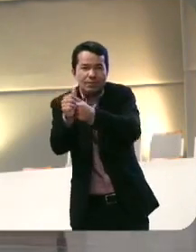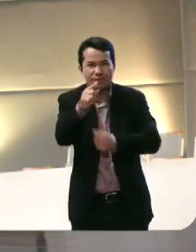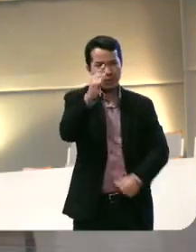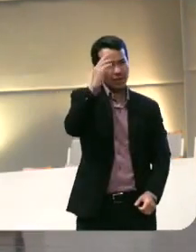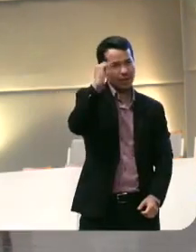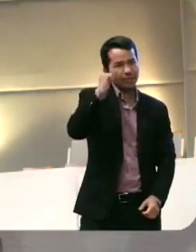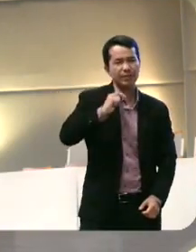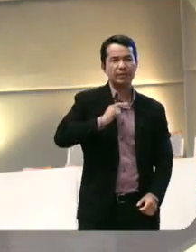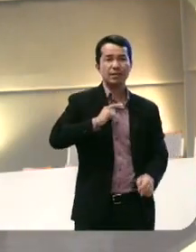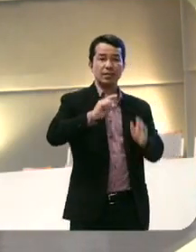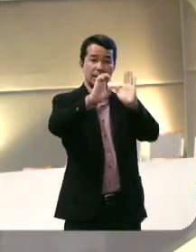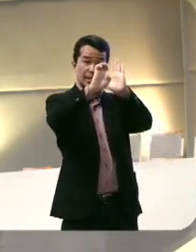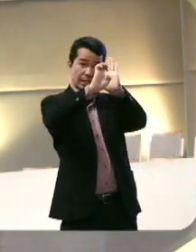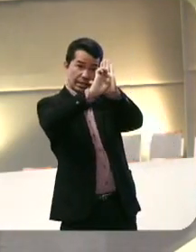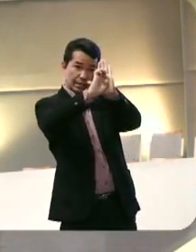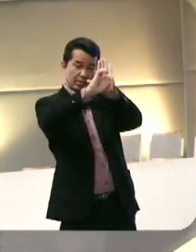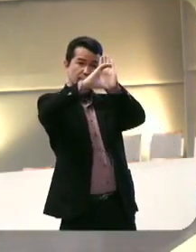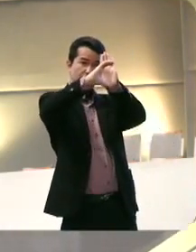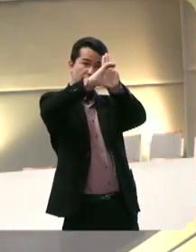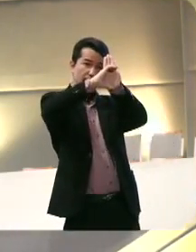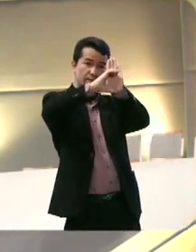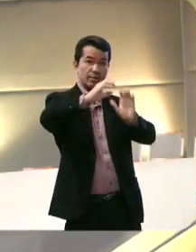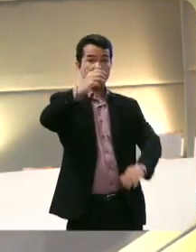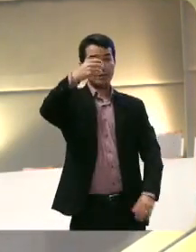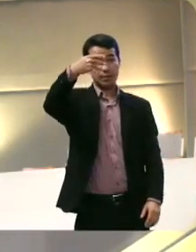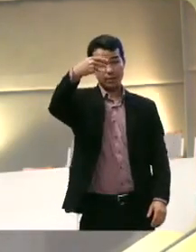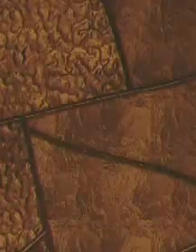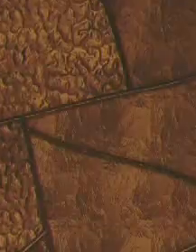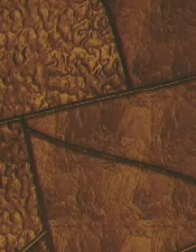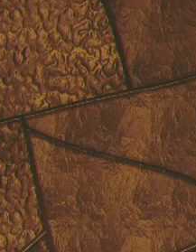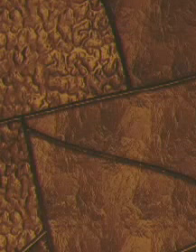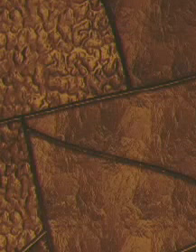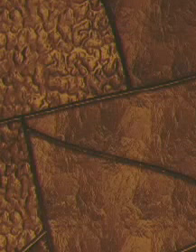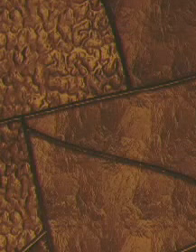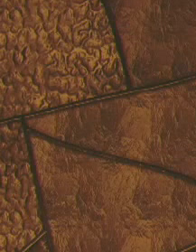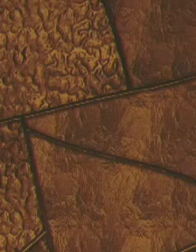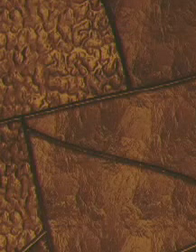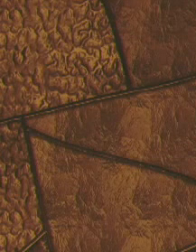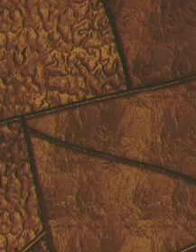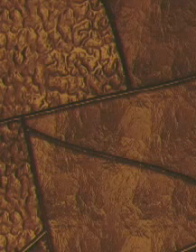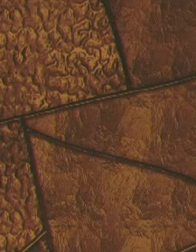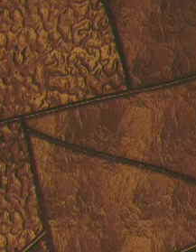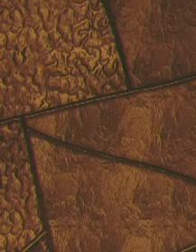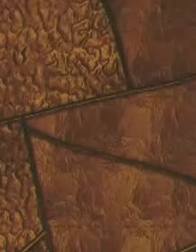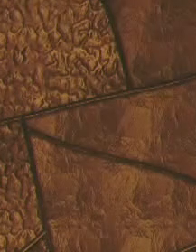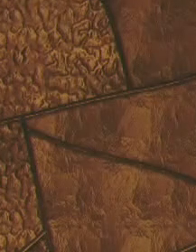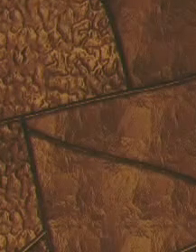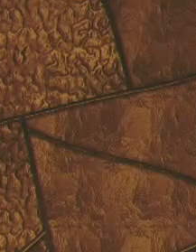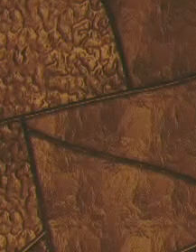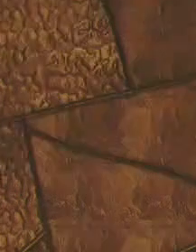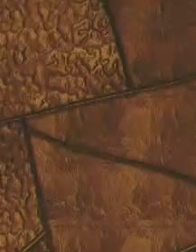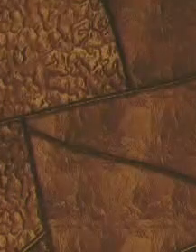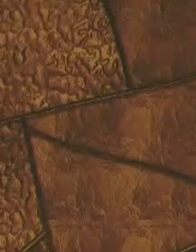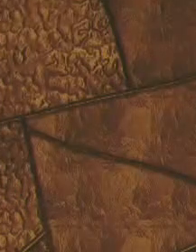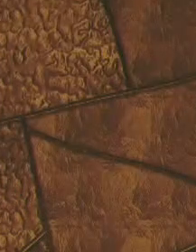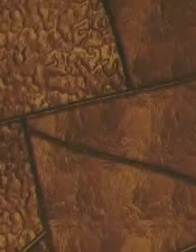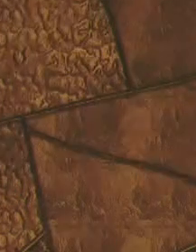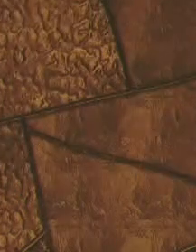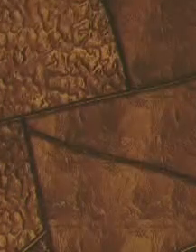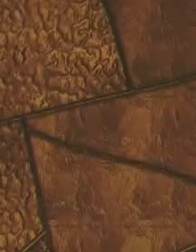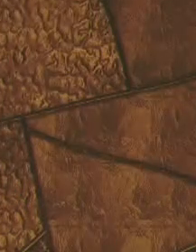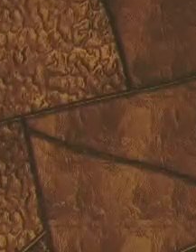capítulo 13, no versículo 21. Olha o que diz o texto: e o Senhor ia diante deles,